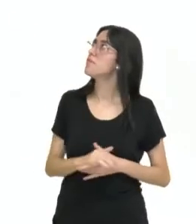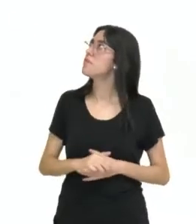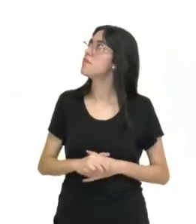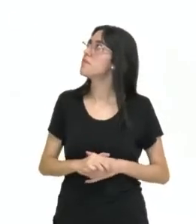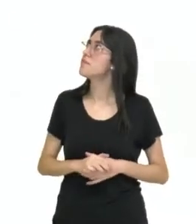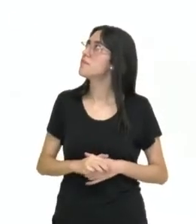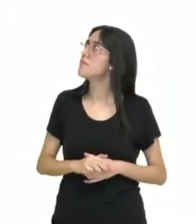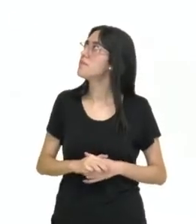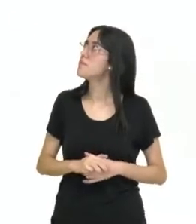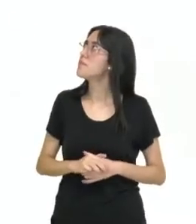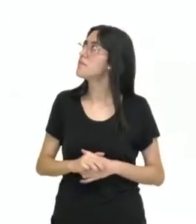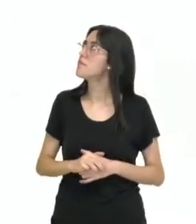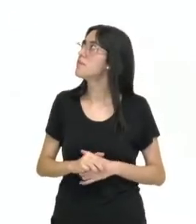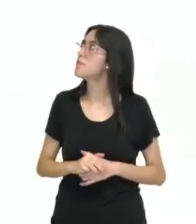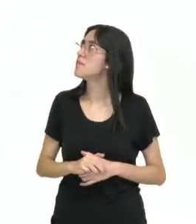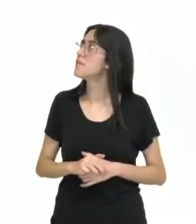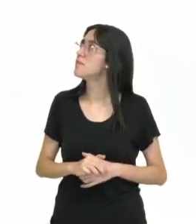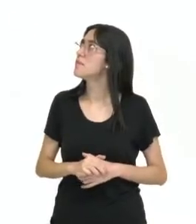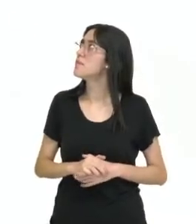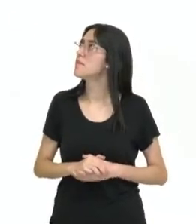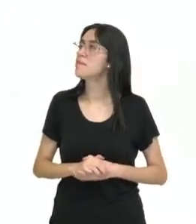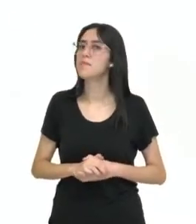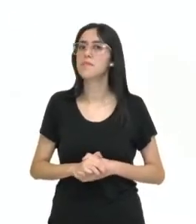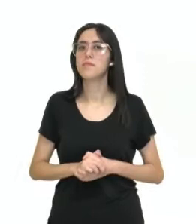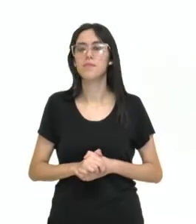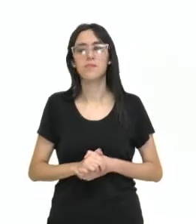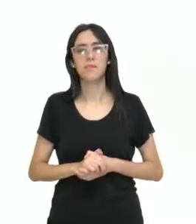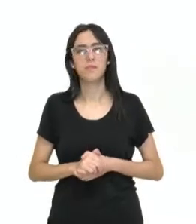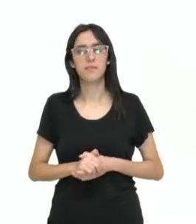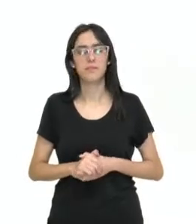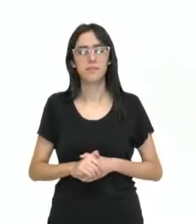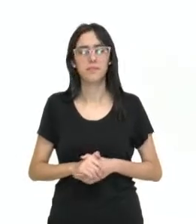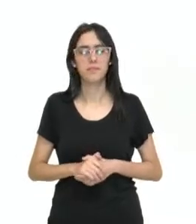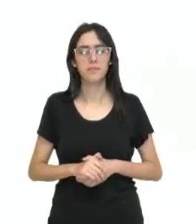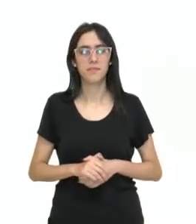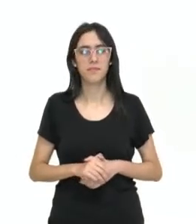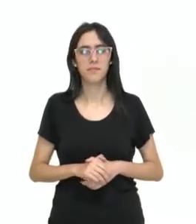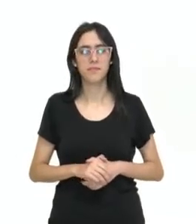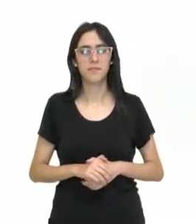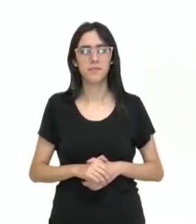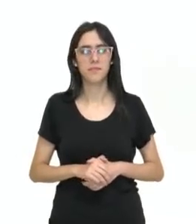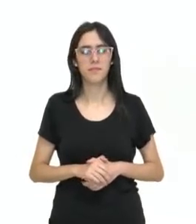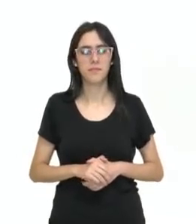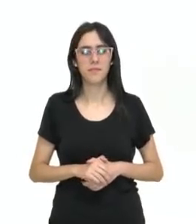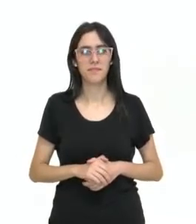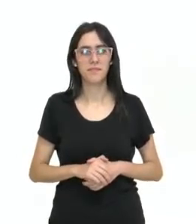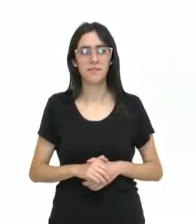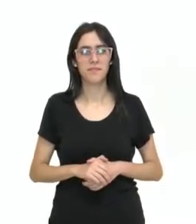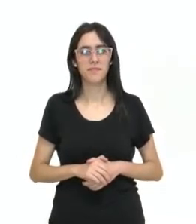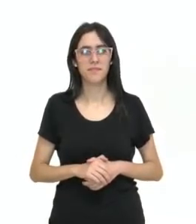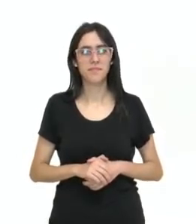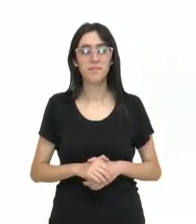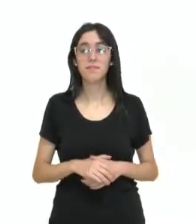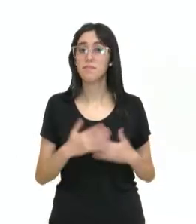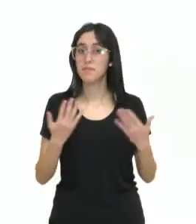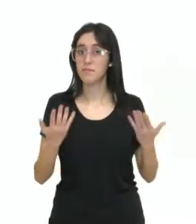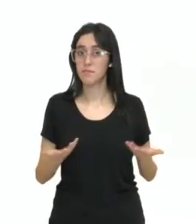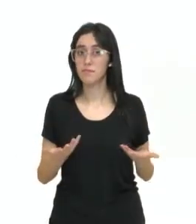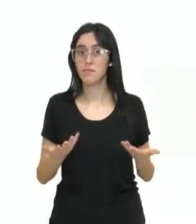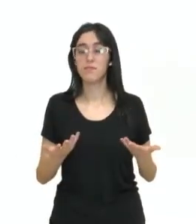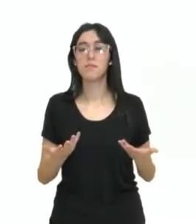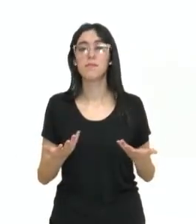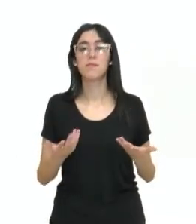capote, paisaje es de una plaza de toro e expressão, olê! Então,